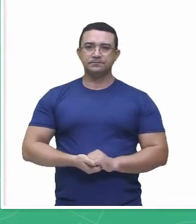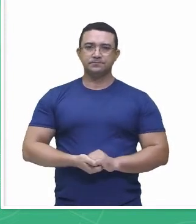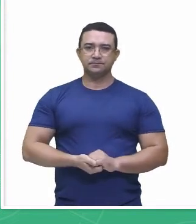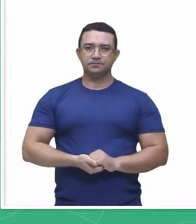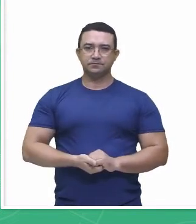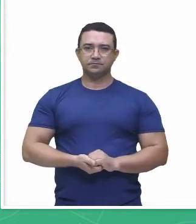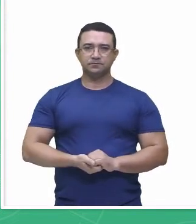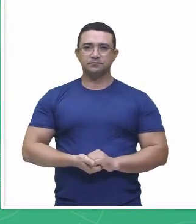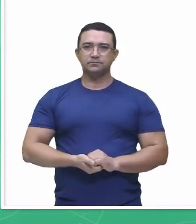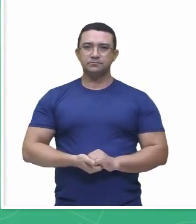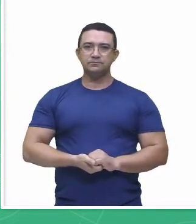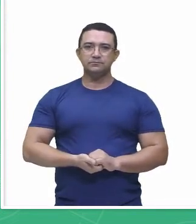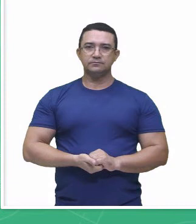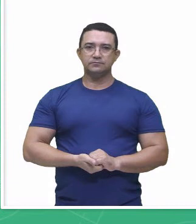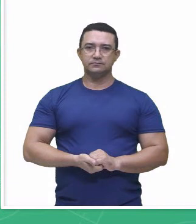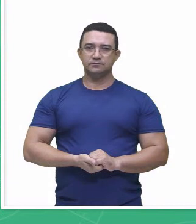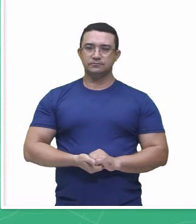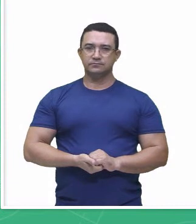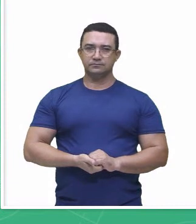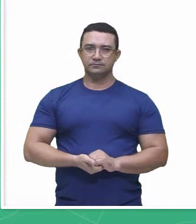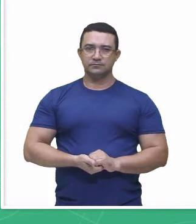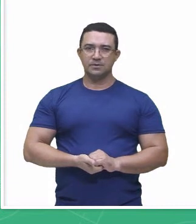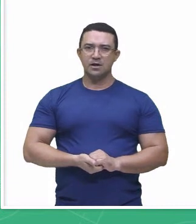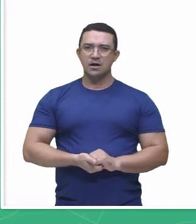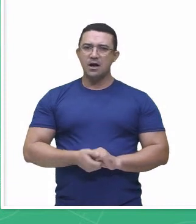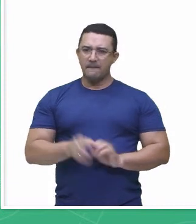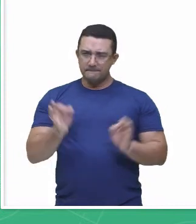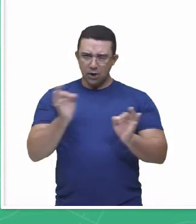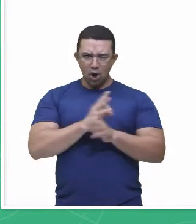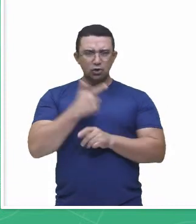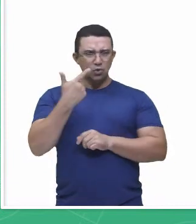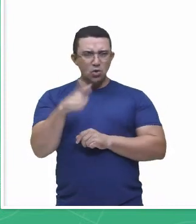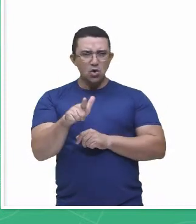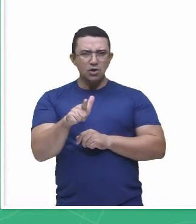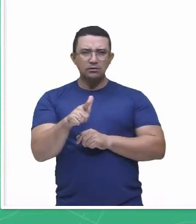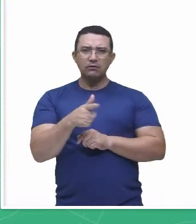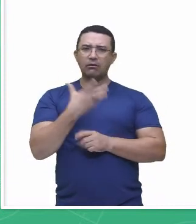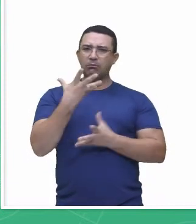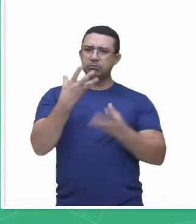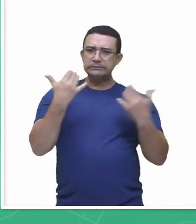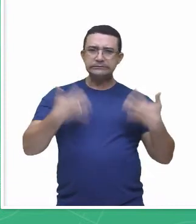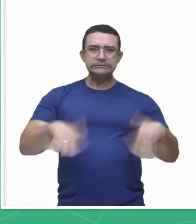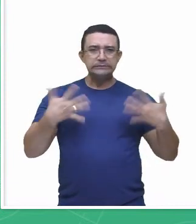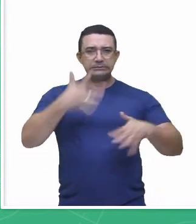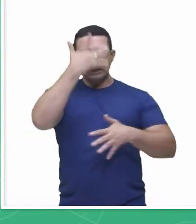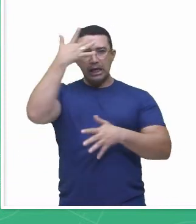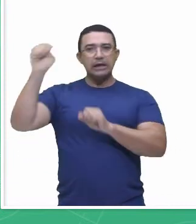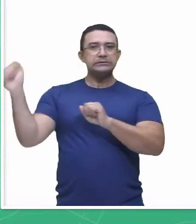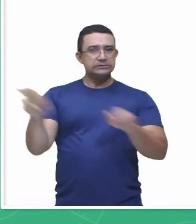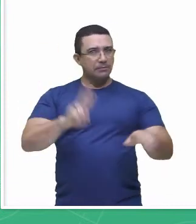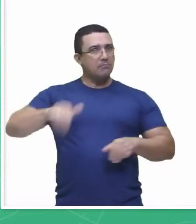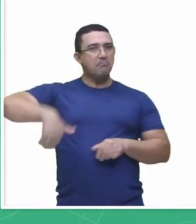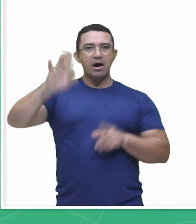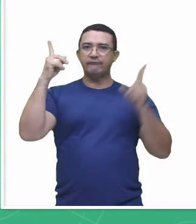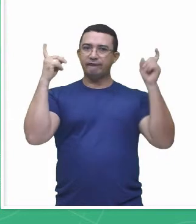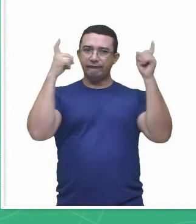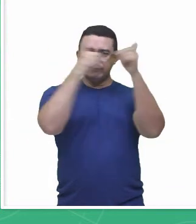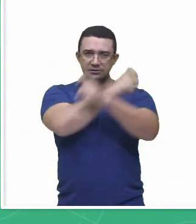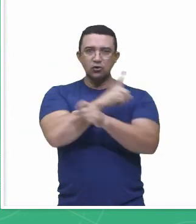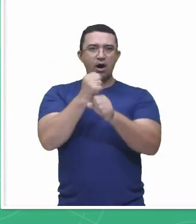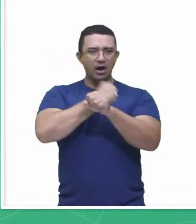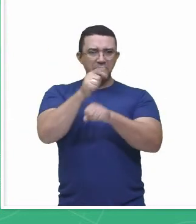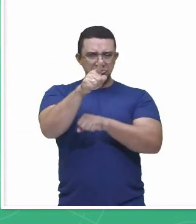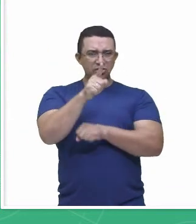vocês respondem aí no chat, tá bom? Pronto para outra? Para muita gente, esta é a semana mais difícil do ano. Você volta